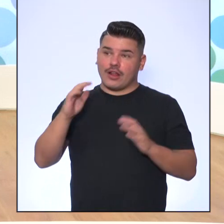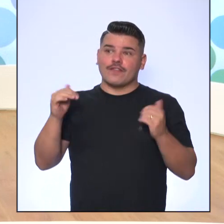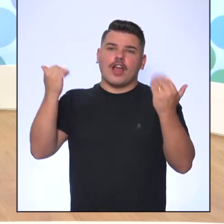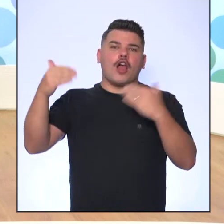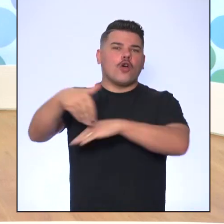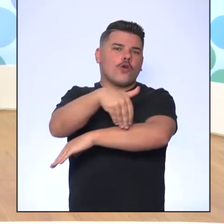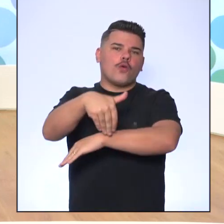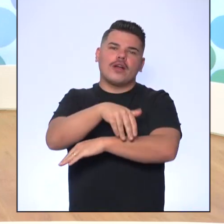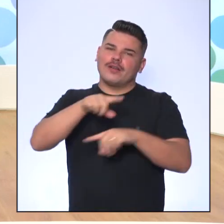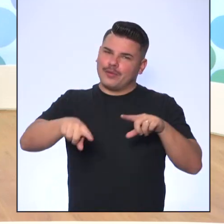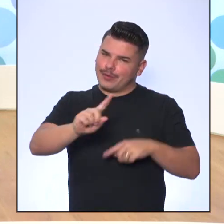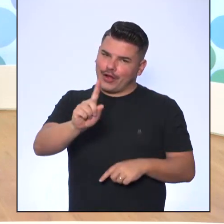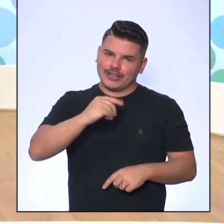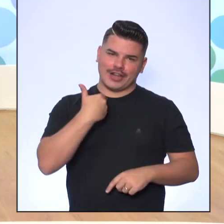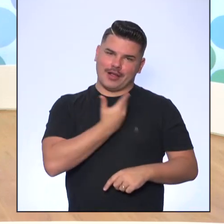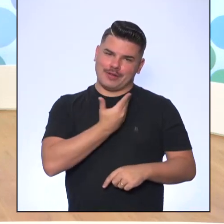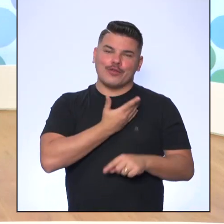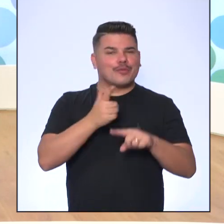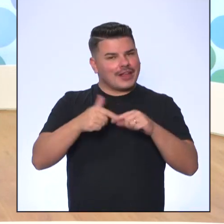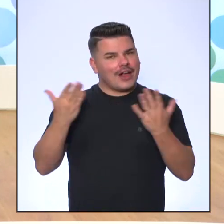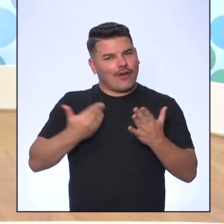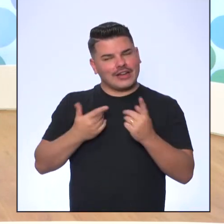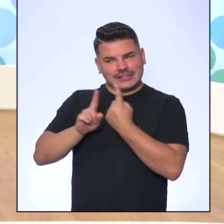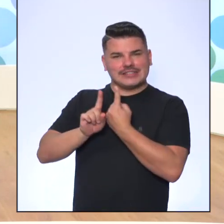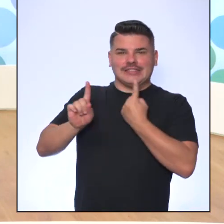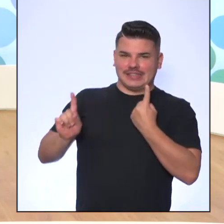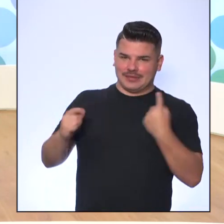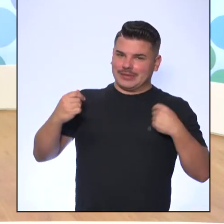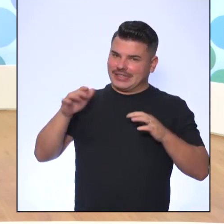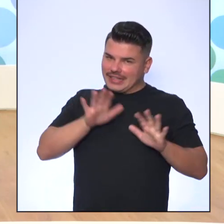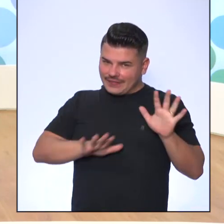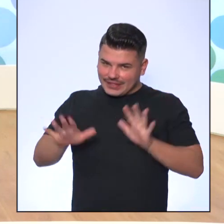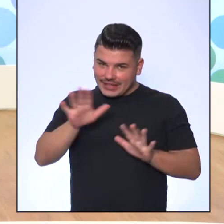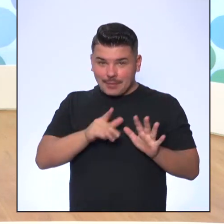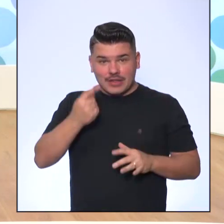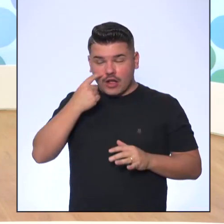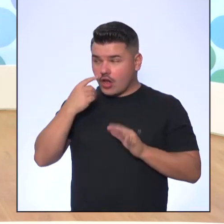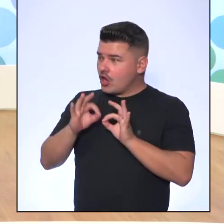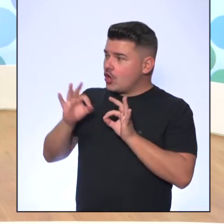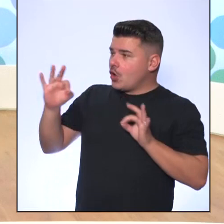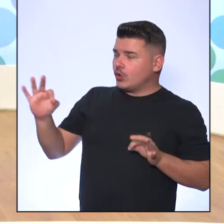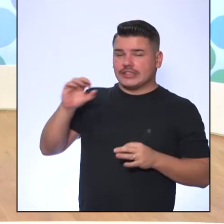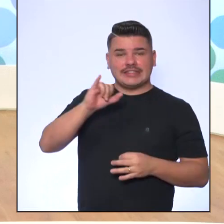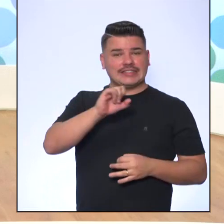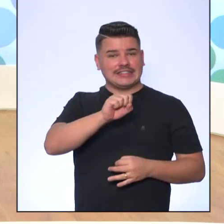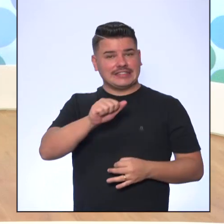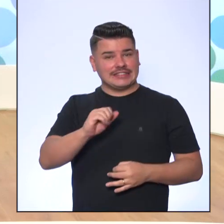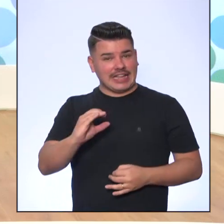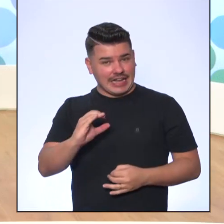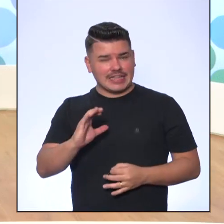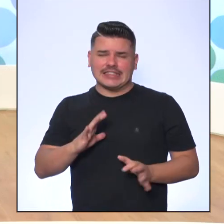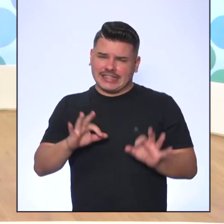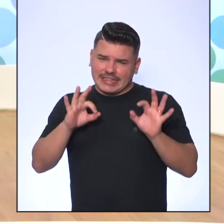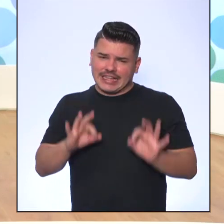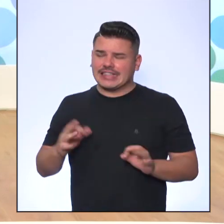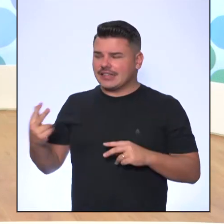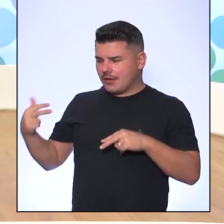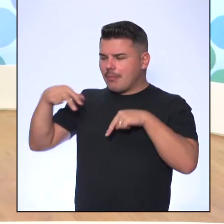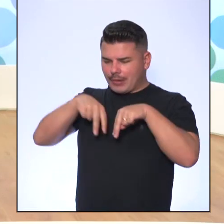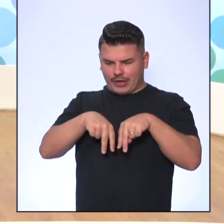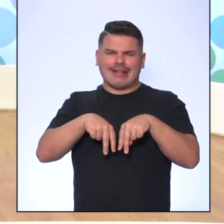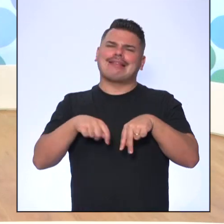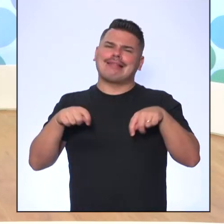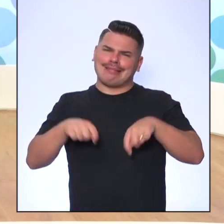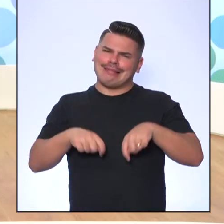com os amigos, né, por causa do distanciamento, mas, por exemplo, ó, eu tô longe do Isaac, mas eu tenho certeza que o Isaac caberia aqui dentro,